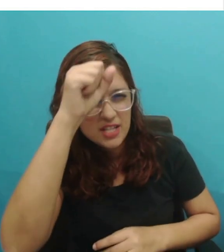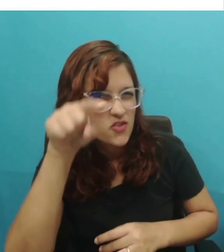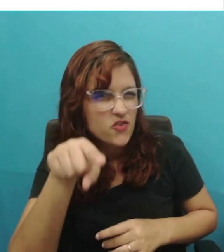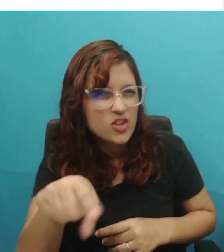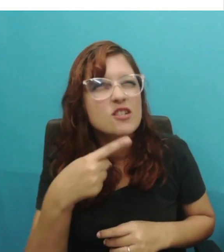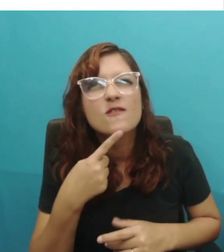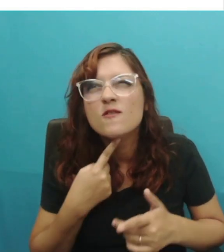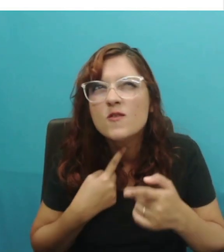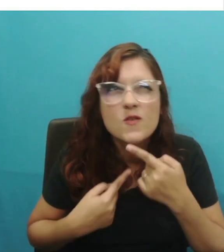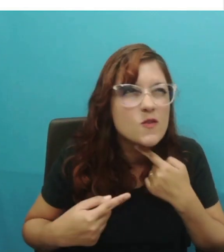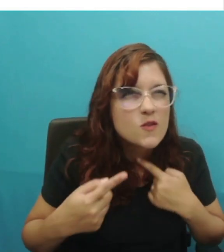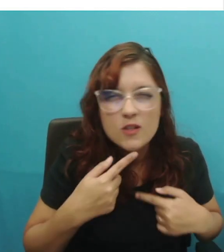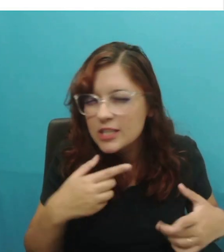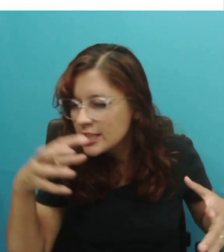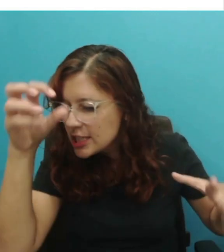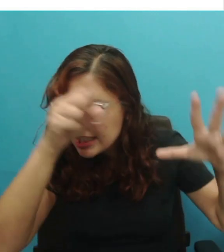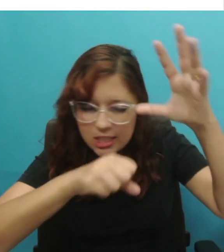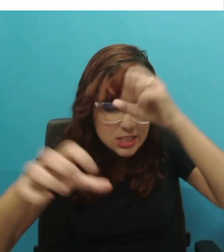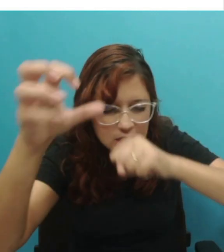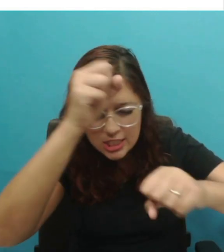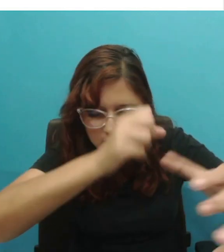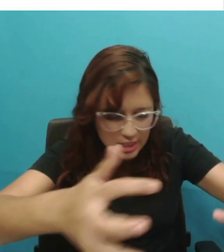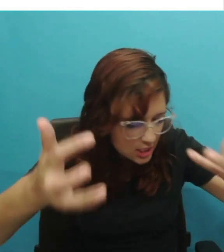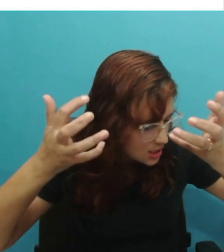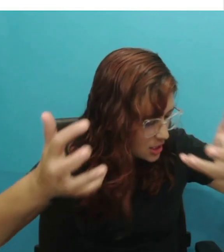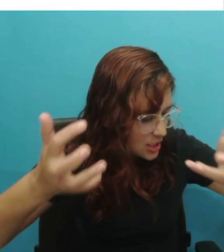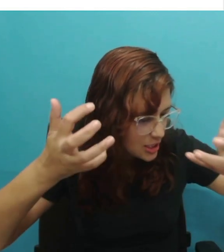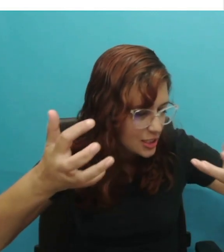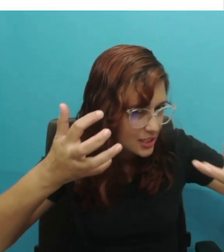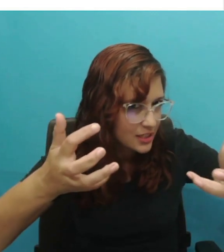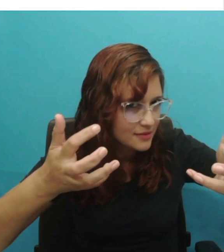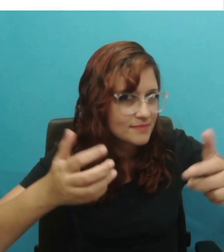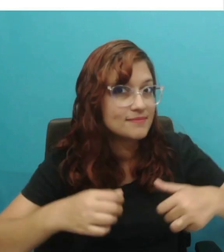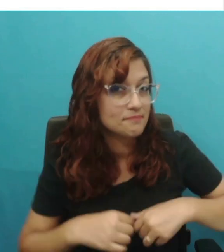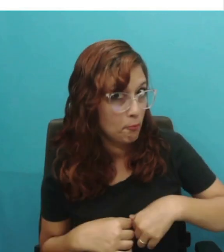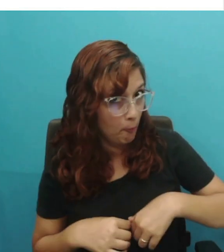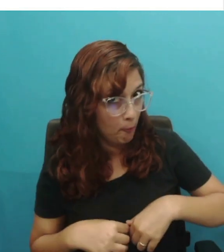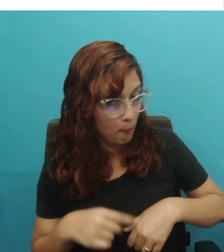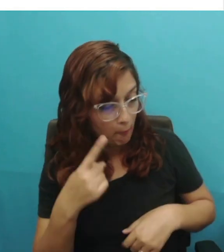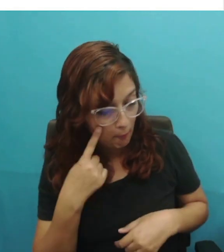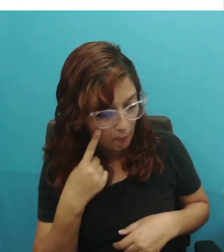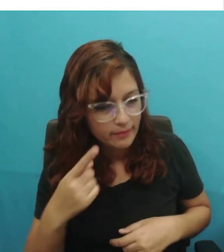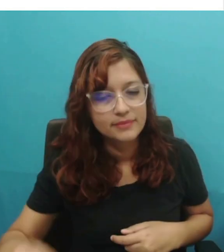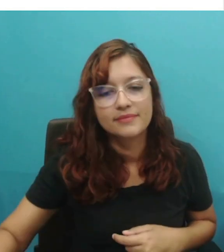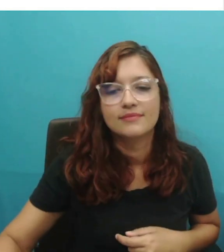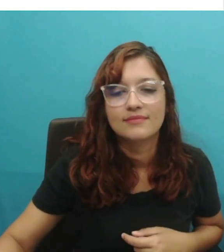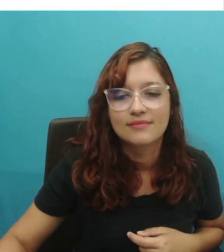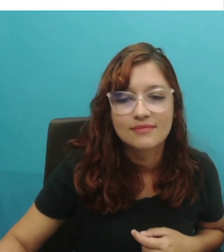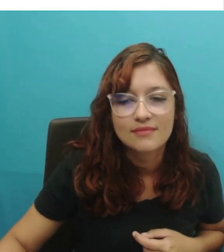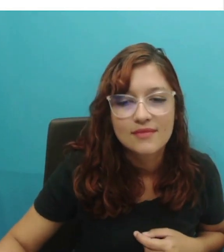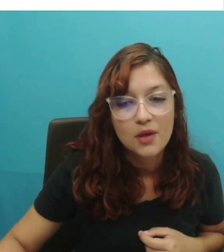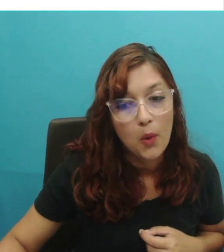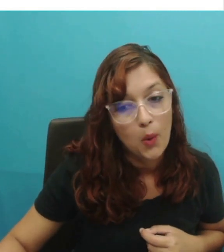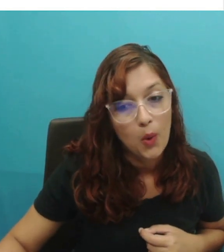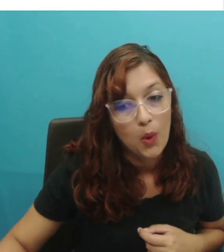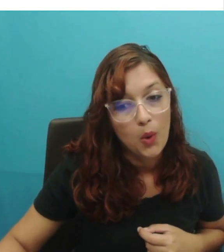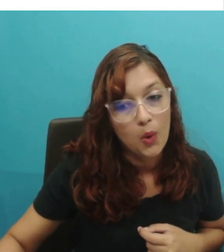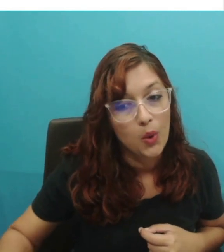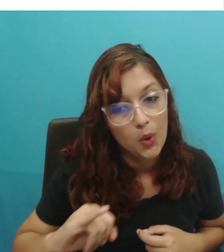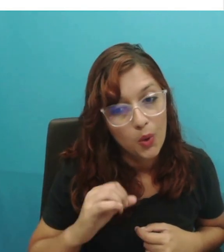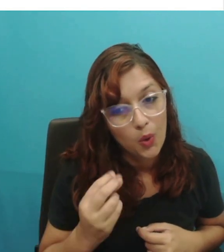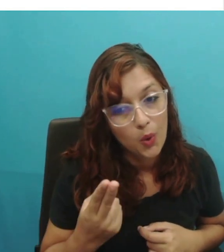e aprender mais. Eu sei que você está ansioso para aprender, você quer. Vamos ver.